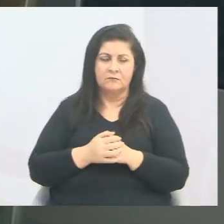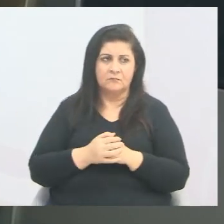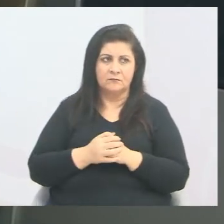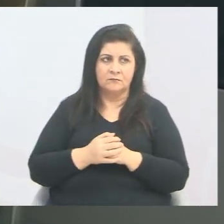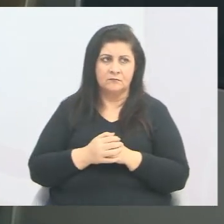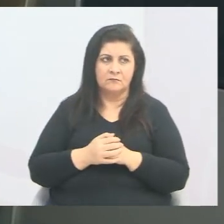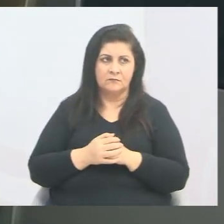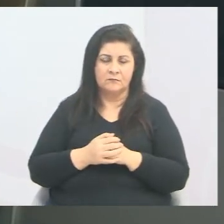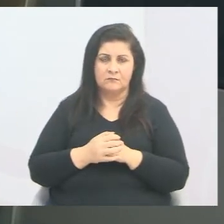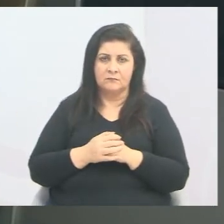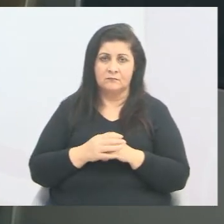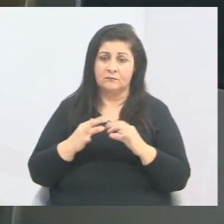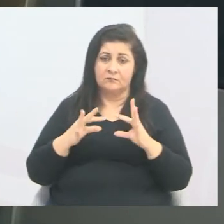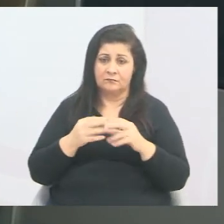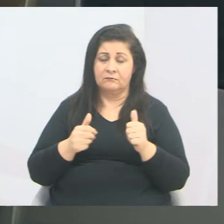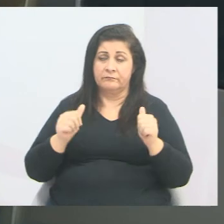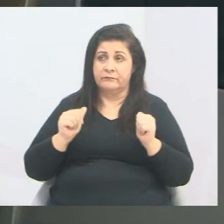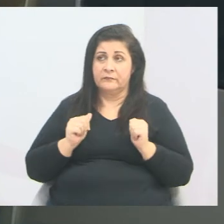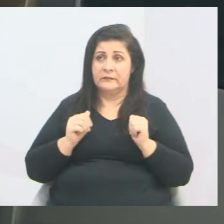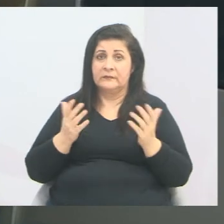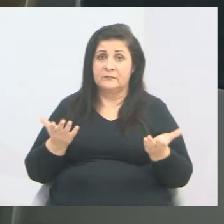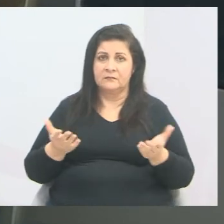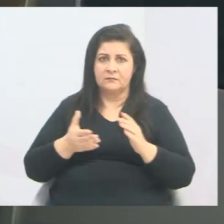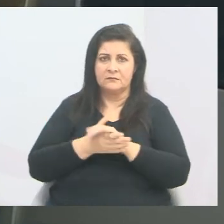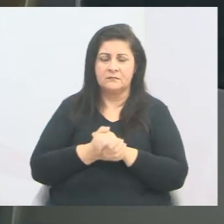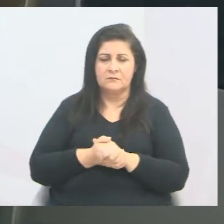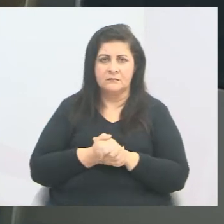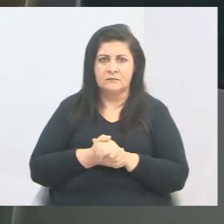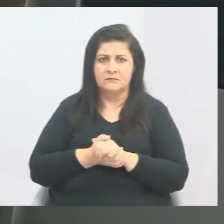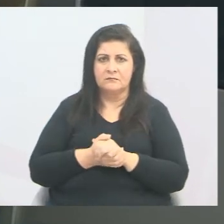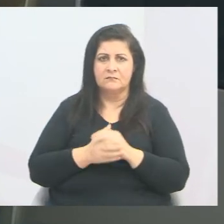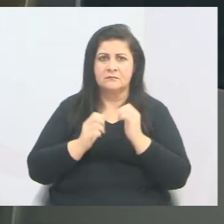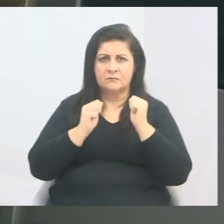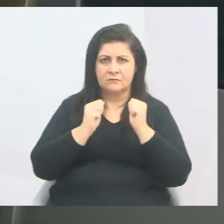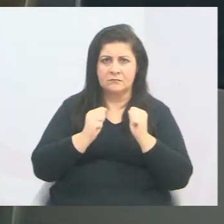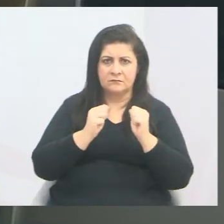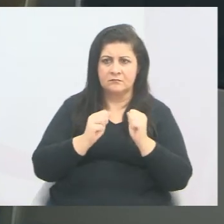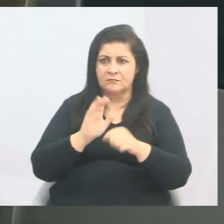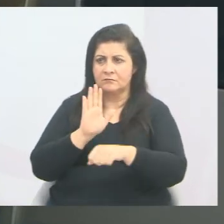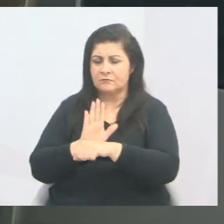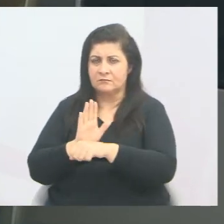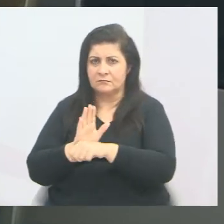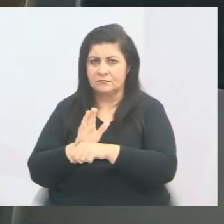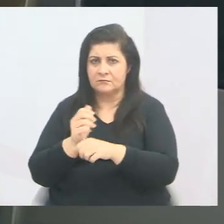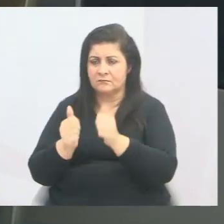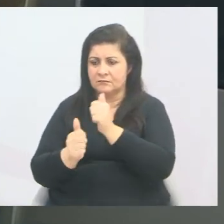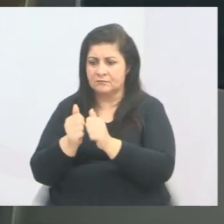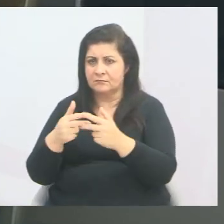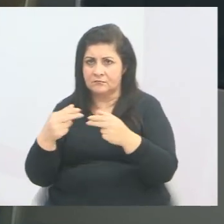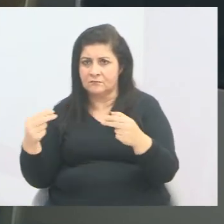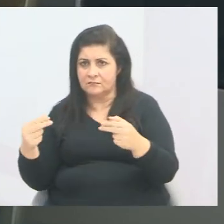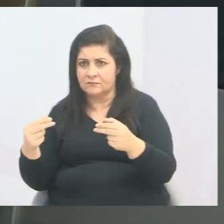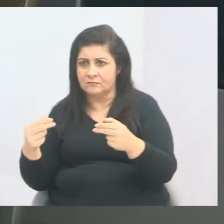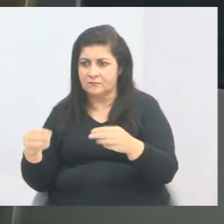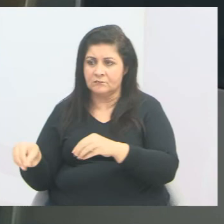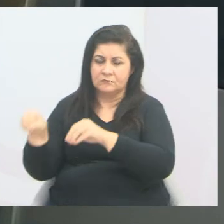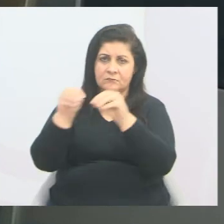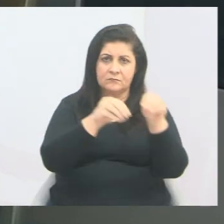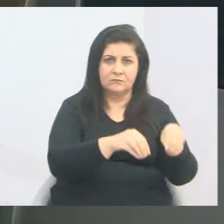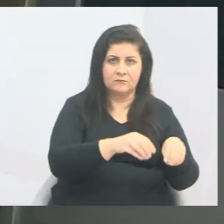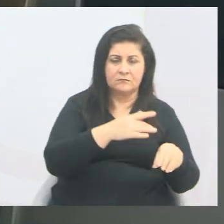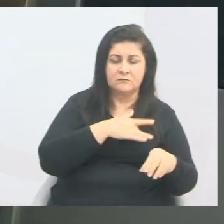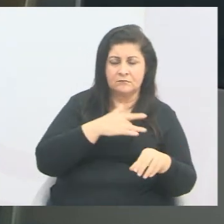mundo parado, né? Então, há a possibilidade de fazer uma suplementação, destinar recursos que estava para cá, passar para